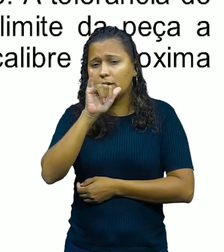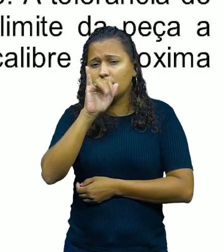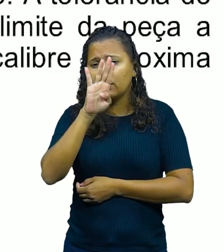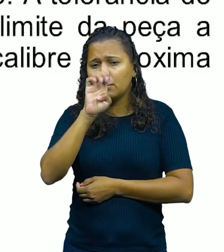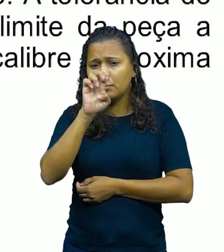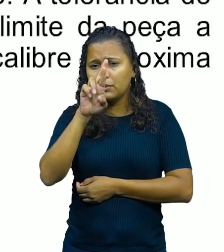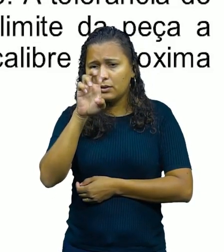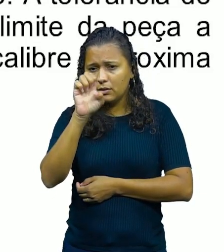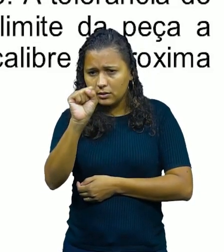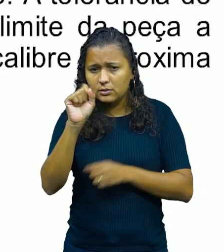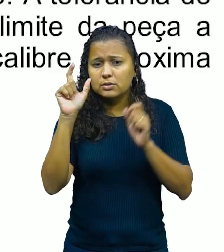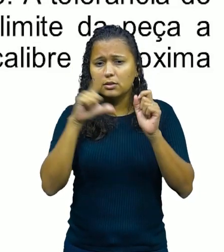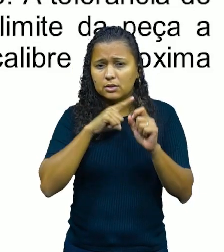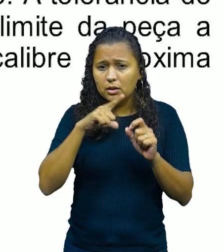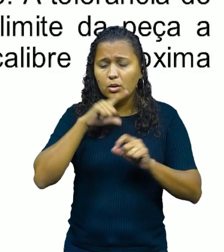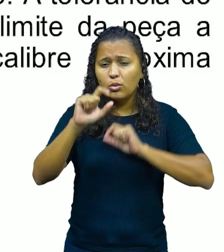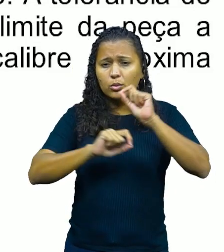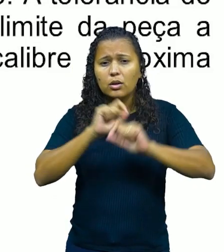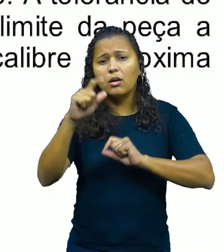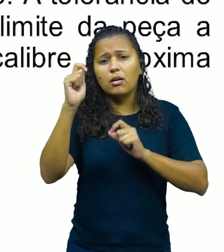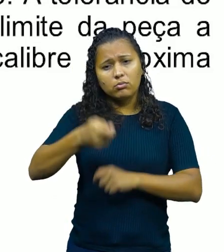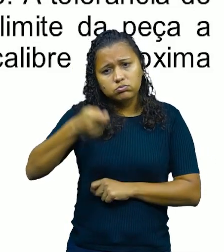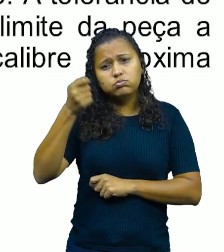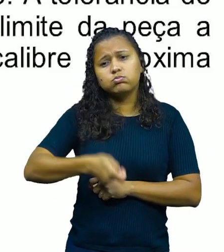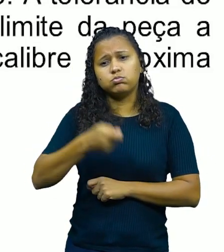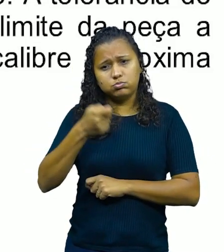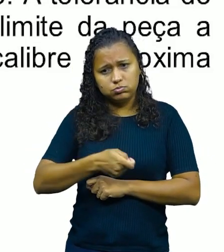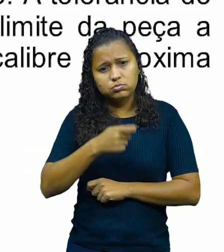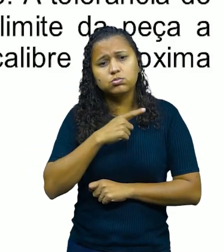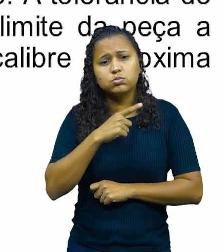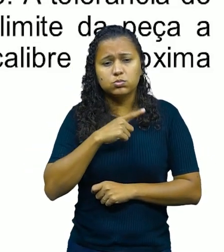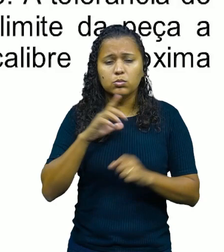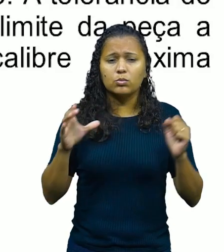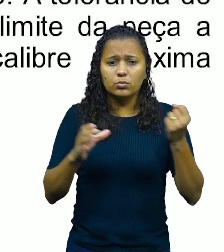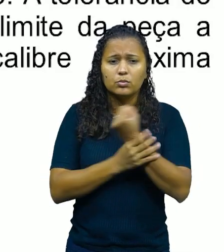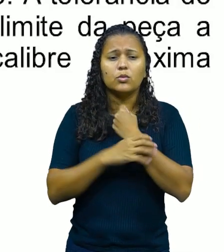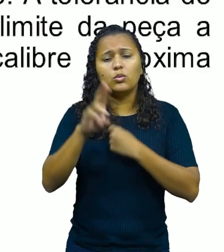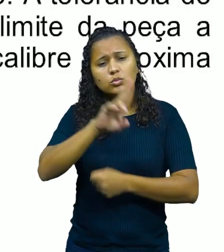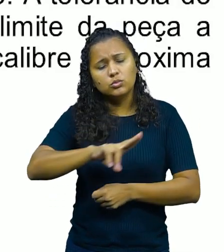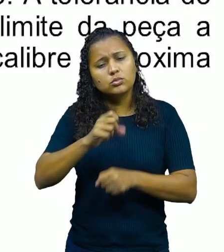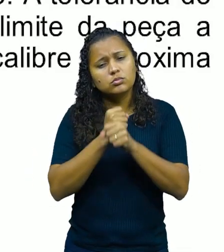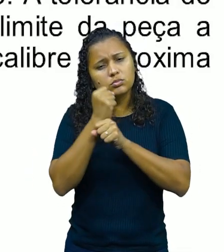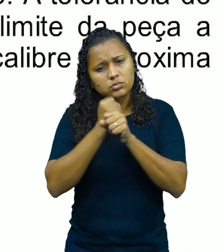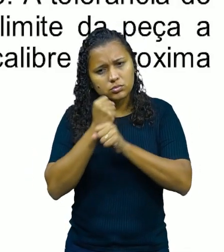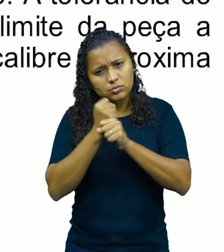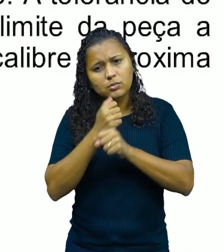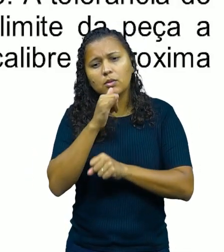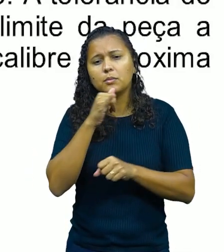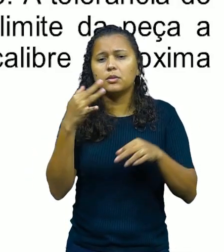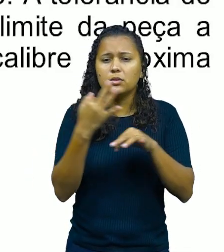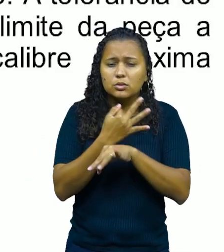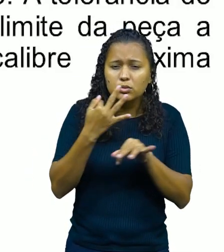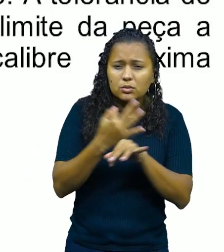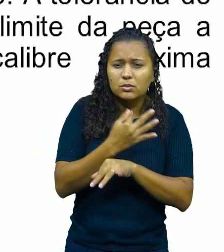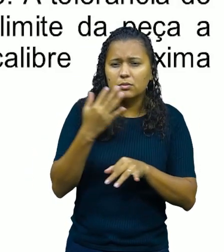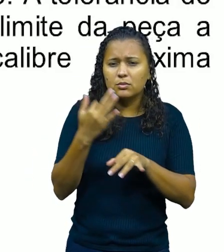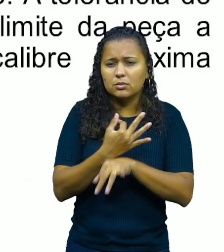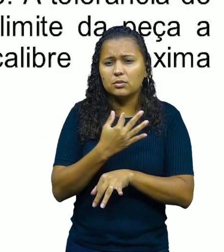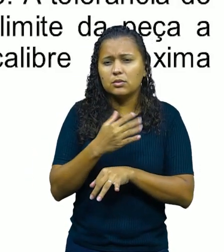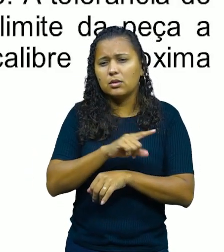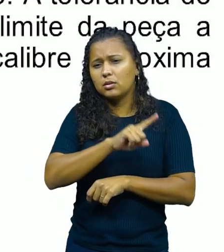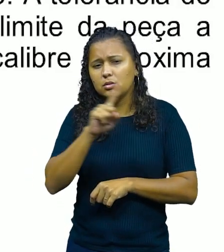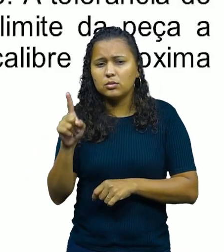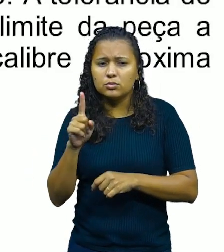calibres com limites, com dimensões fixas, são estabelecidas com rigor razoável, que garante boa utilização de duração.